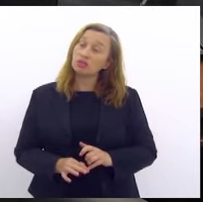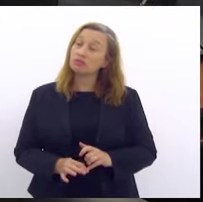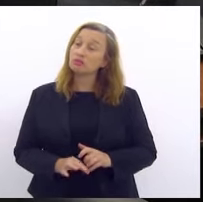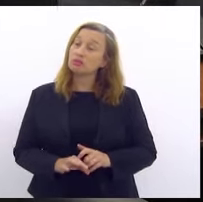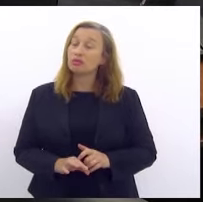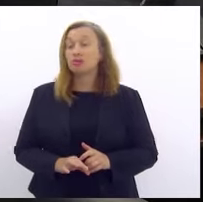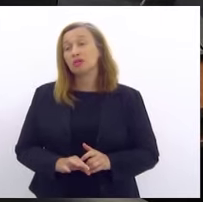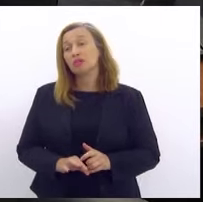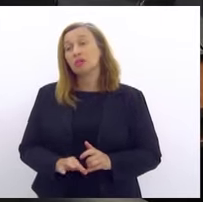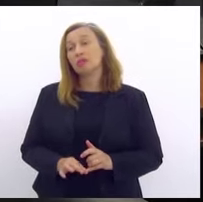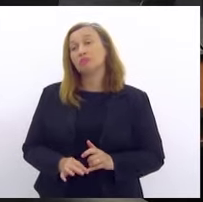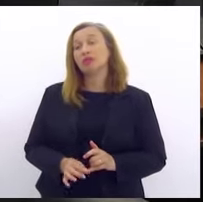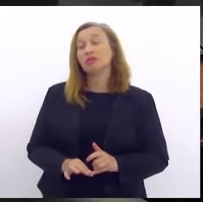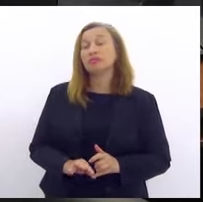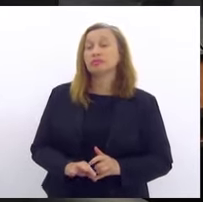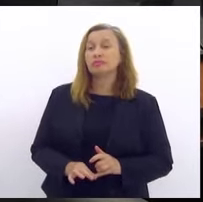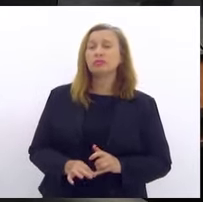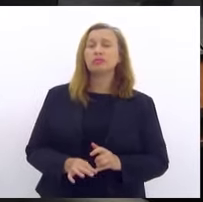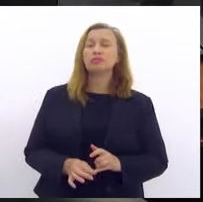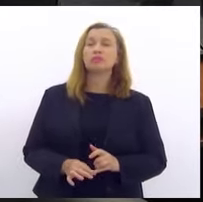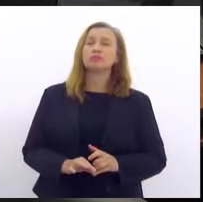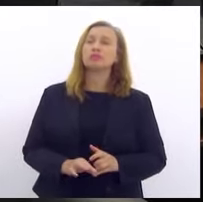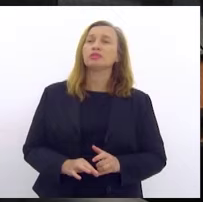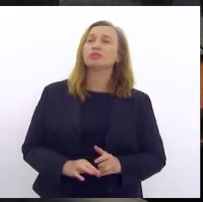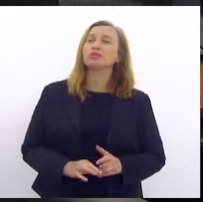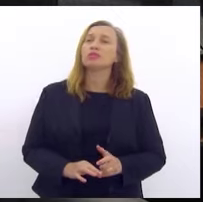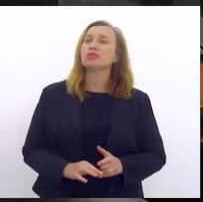qual? O Fundo Estadual de Combate à Pobreza era qual projeto?